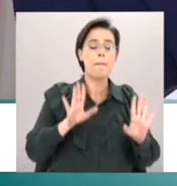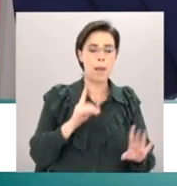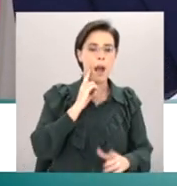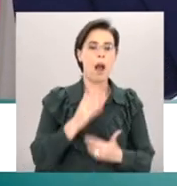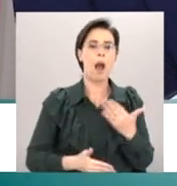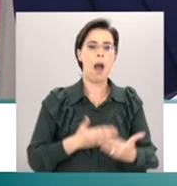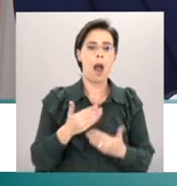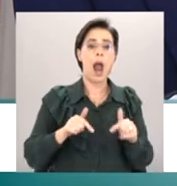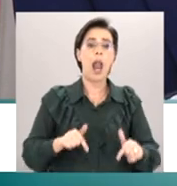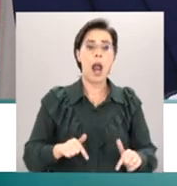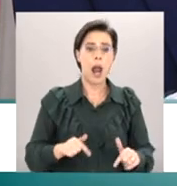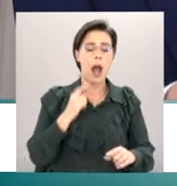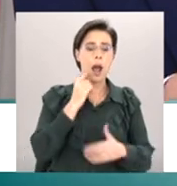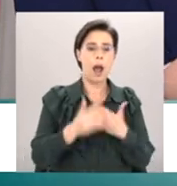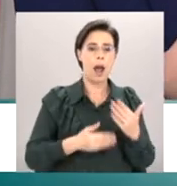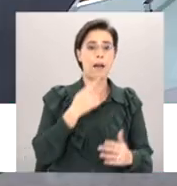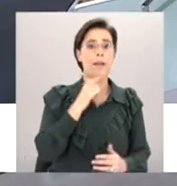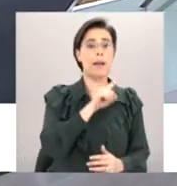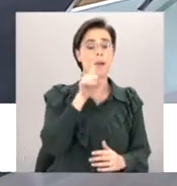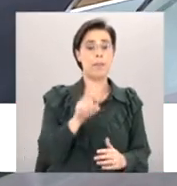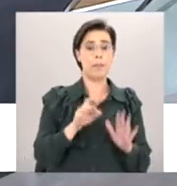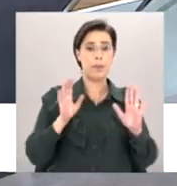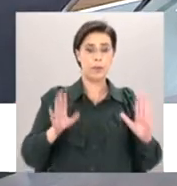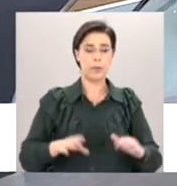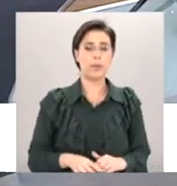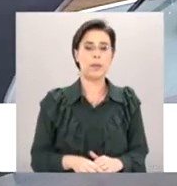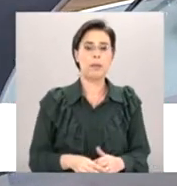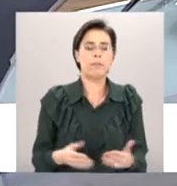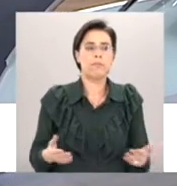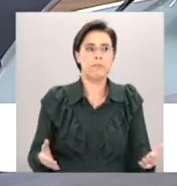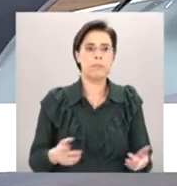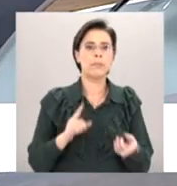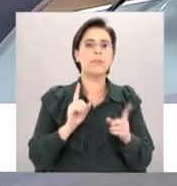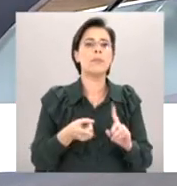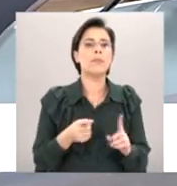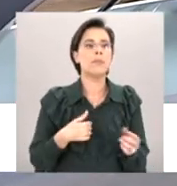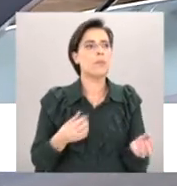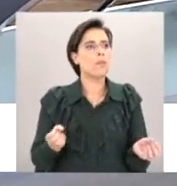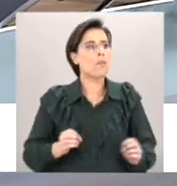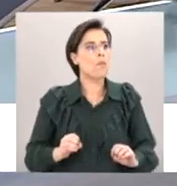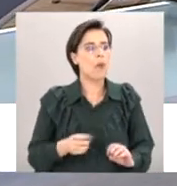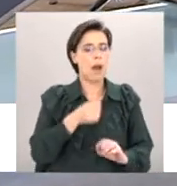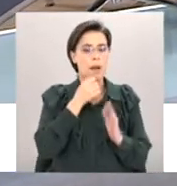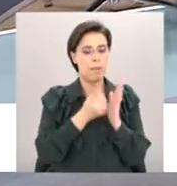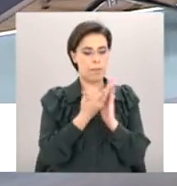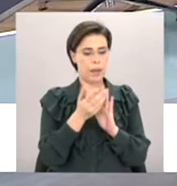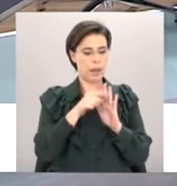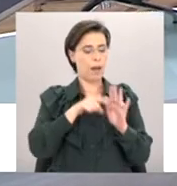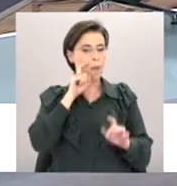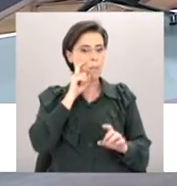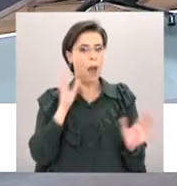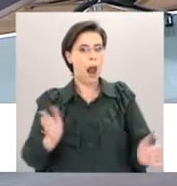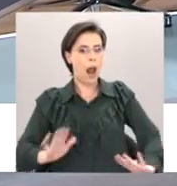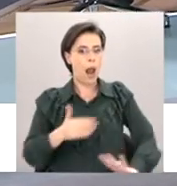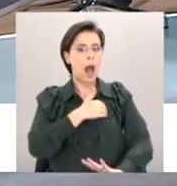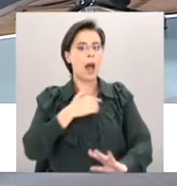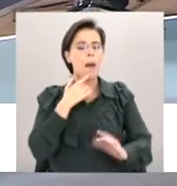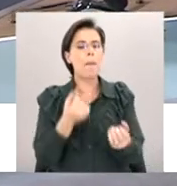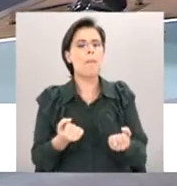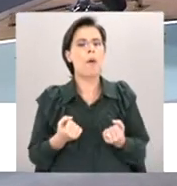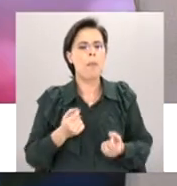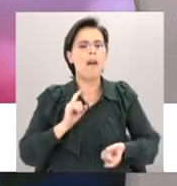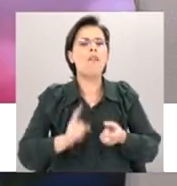ainda continua cá EA pergunta que eu coloco em que é que não termos medidas sanitárias teria